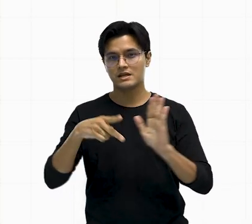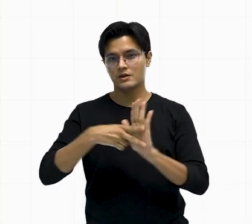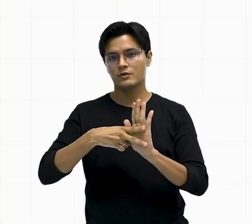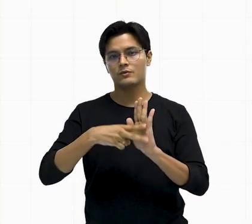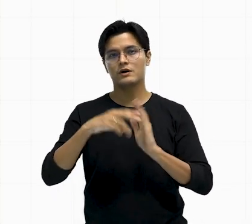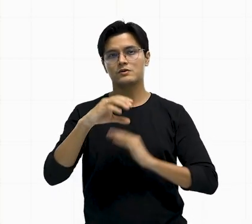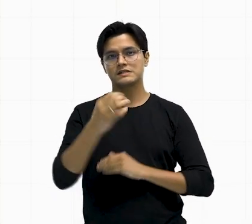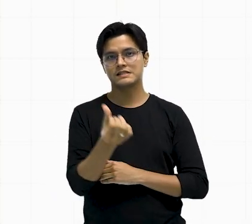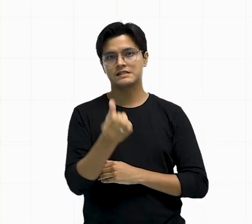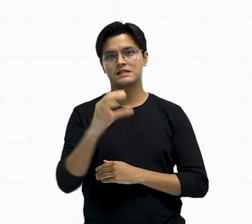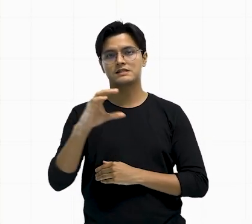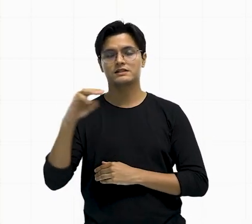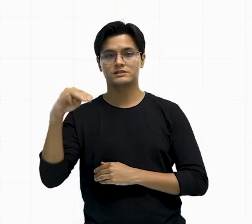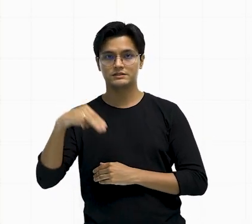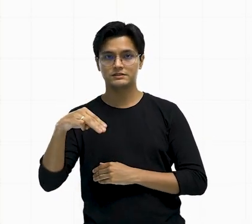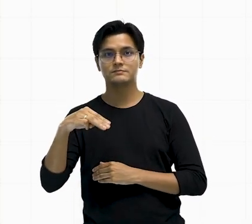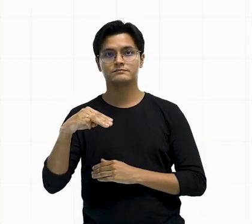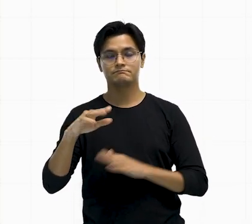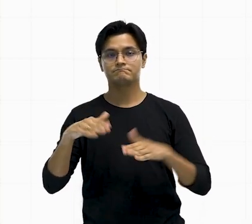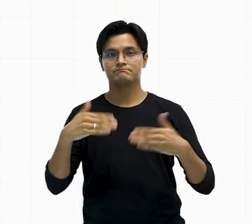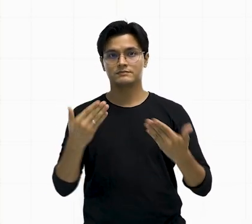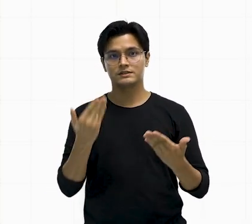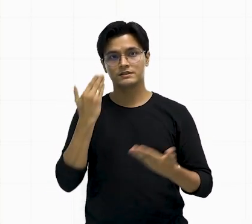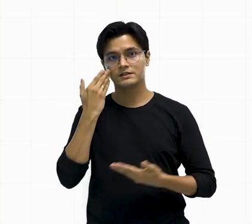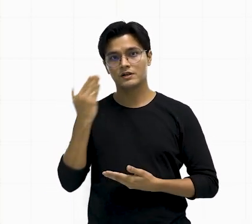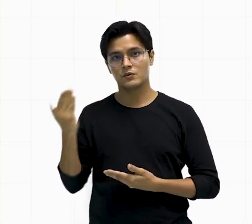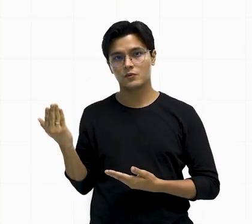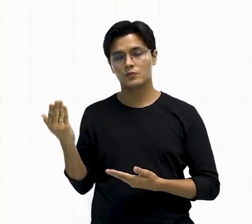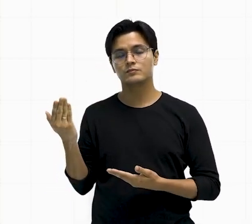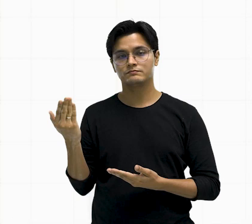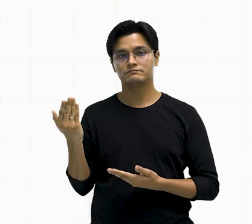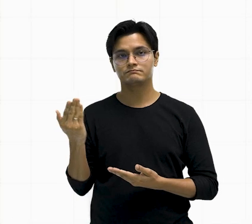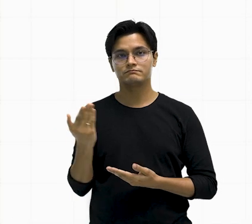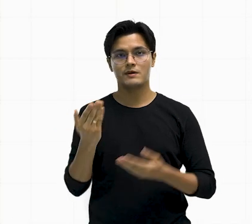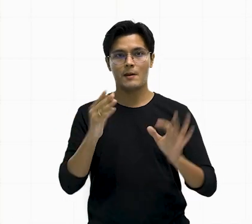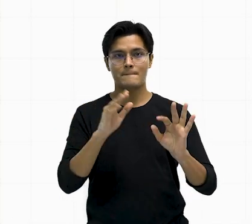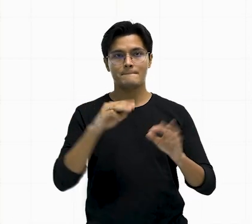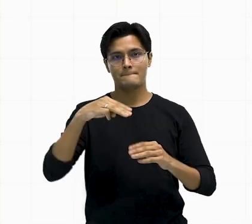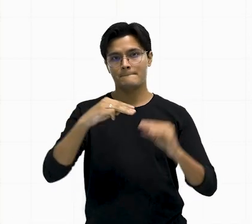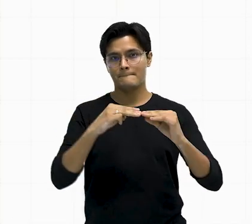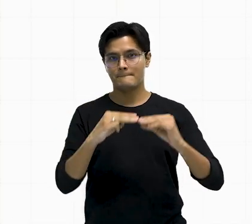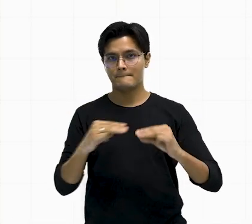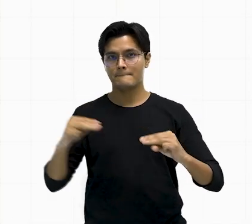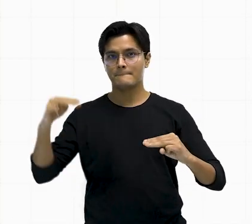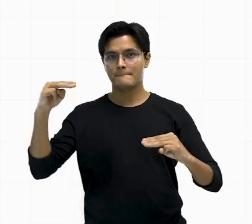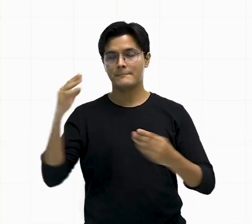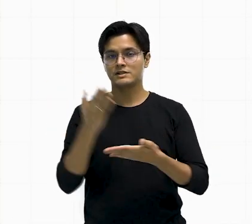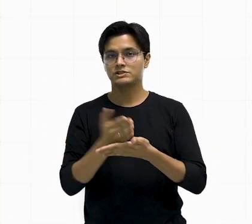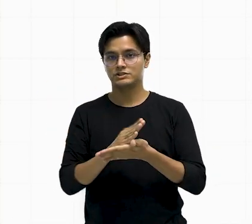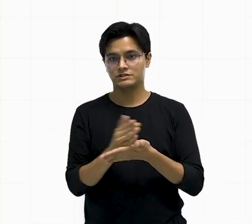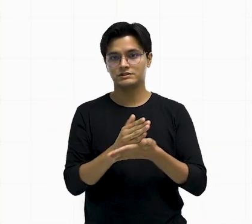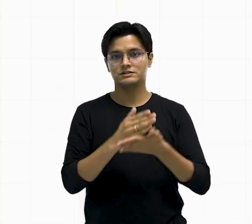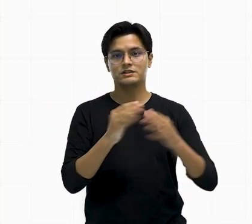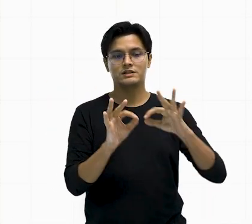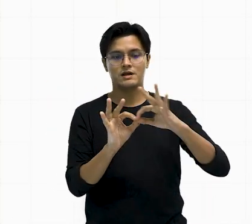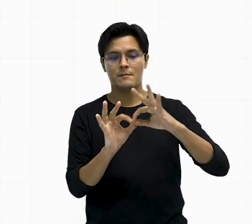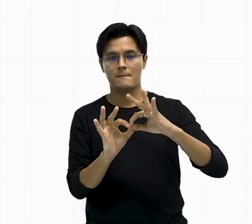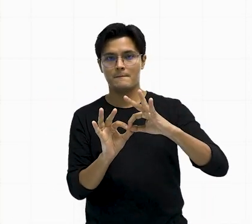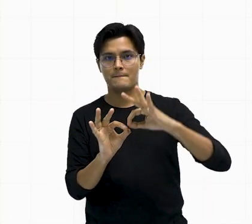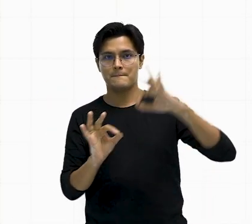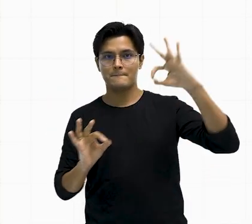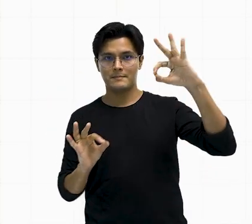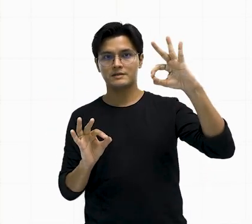centímetros, quando a gente traçar essa mediana, automaticamente aqui vale 3 e aqui vale